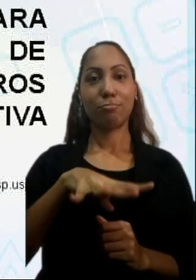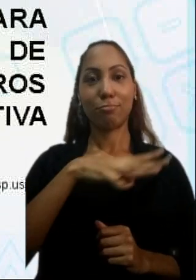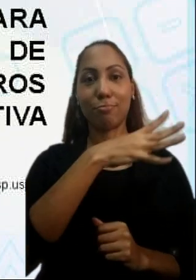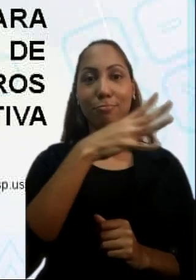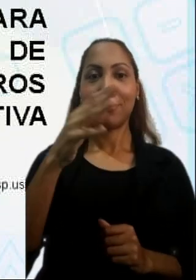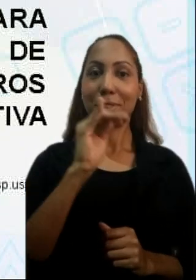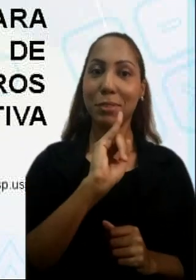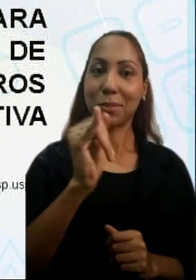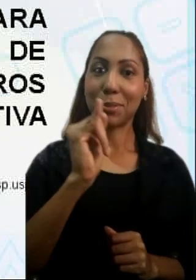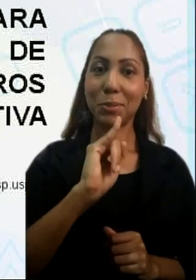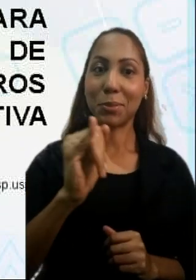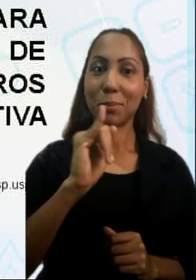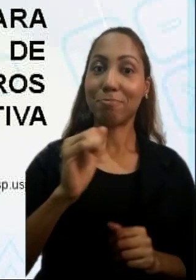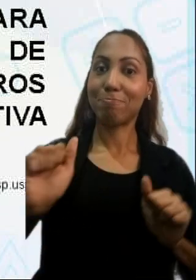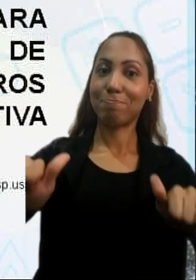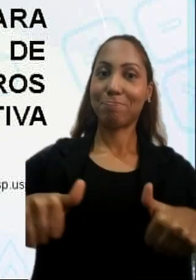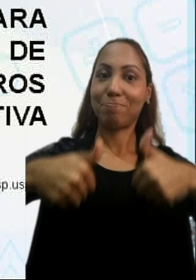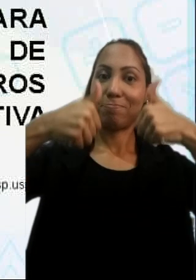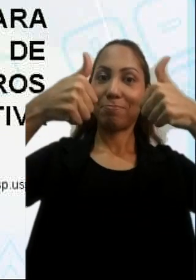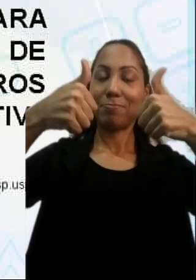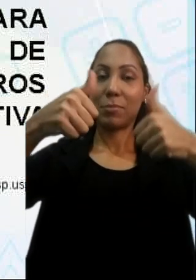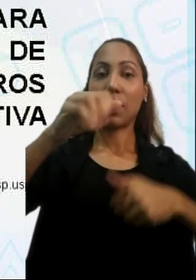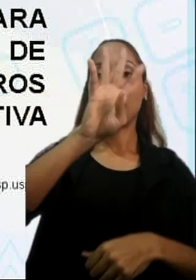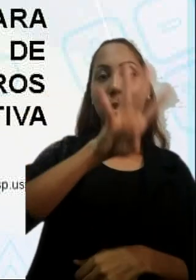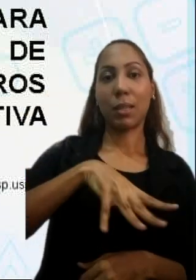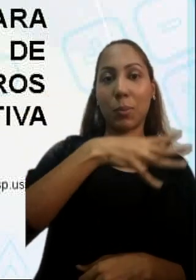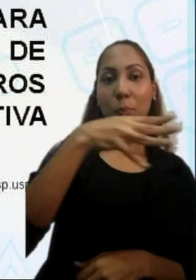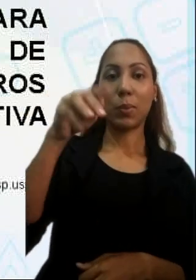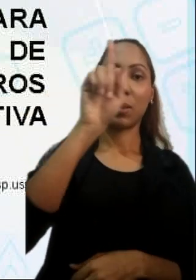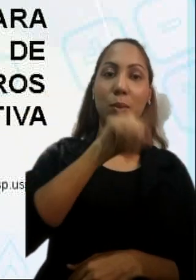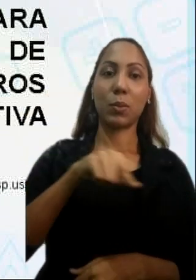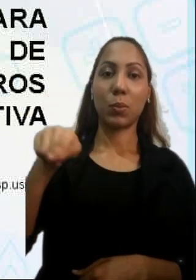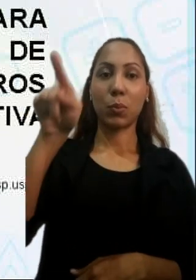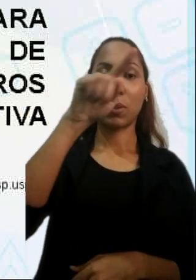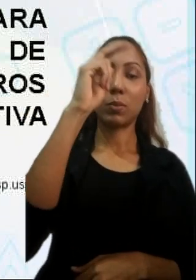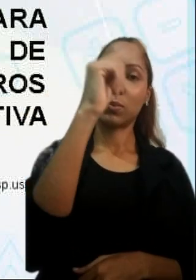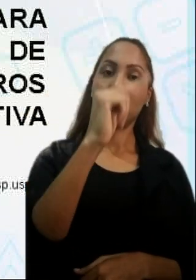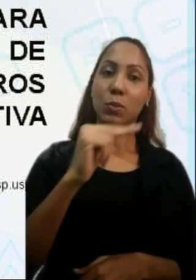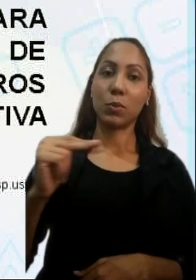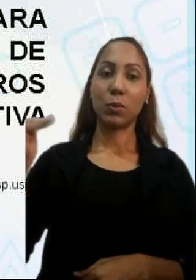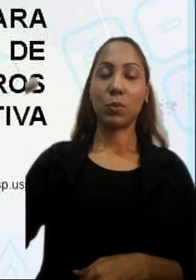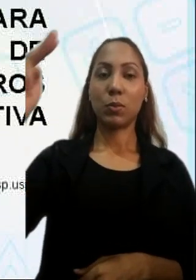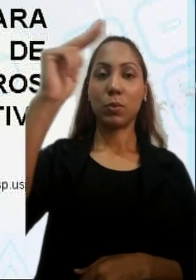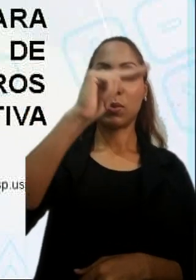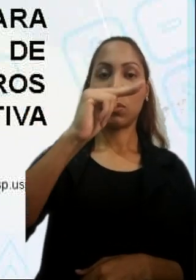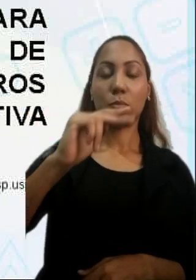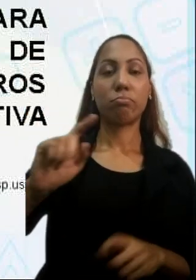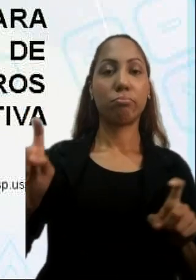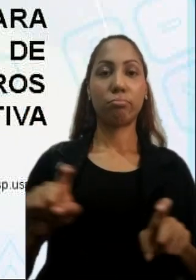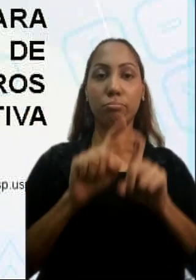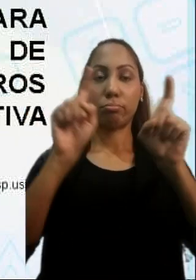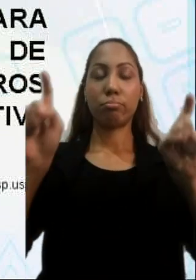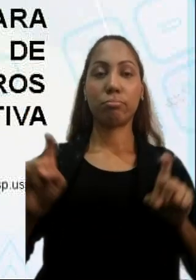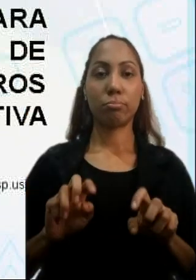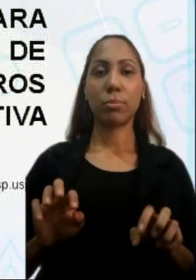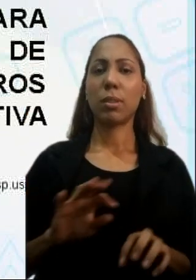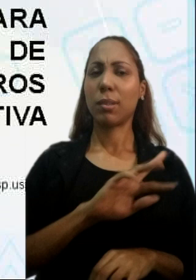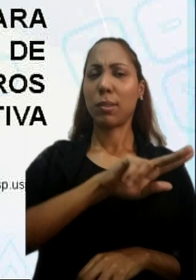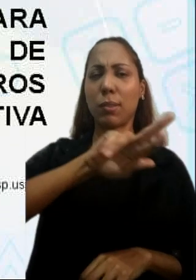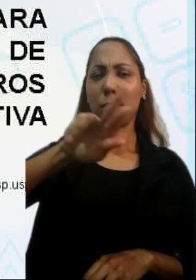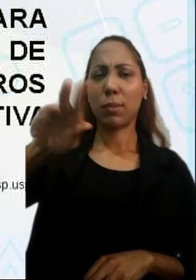Para a elaboração de tabelas, quadros e figuras, conta-se com inúmeros recursos da informática,